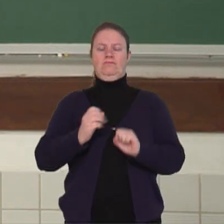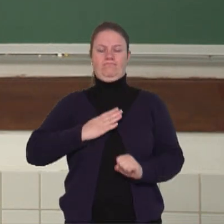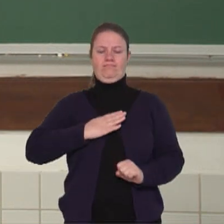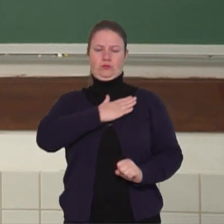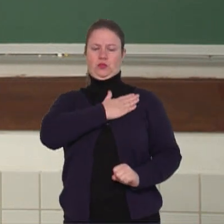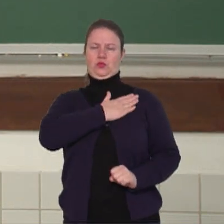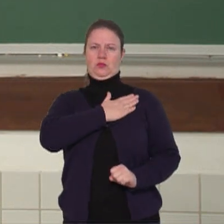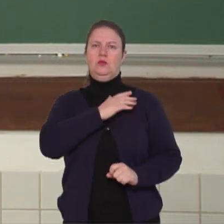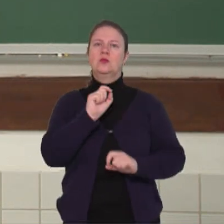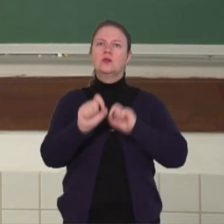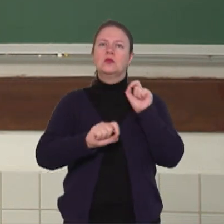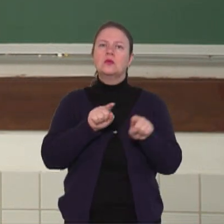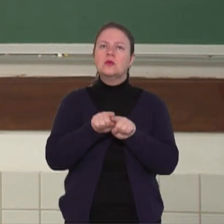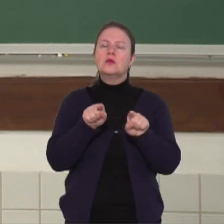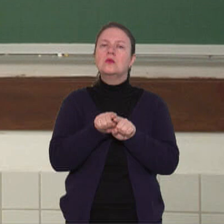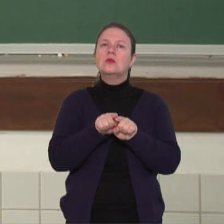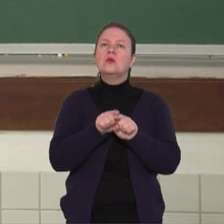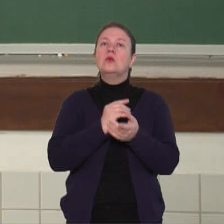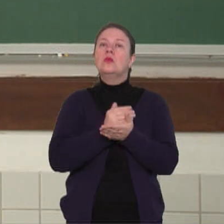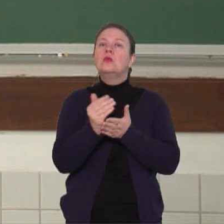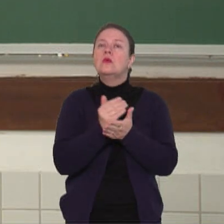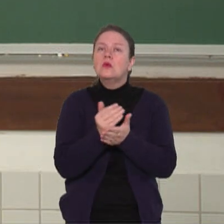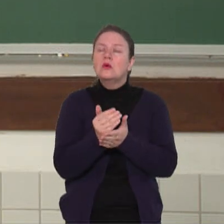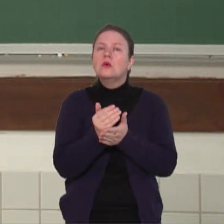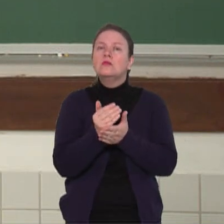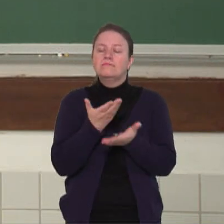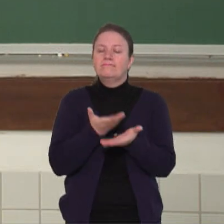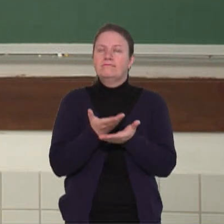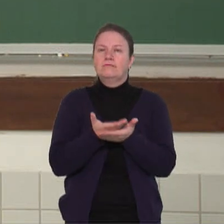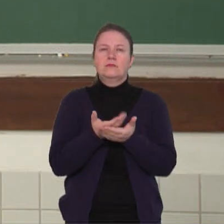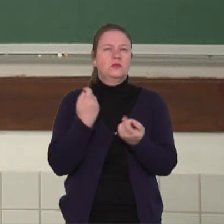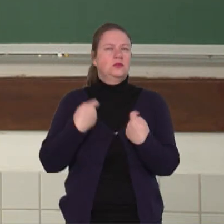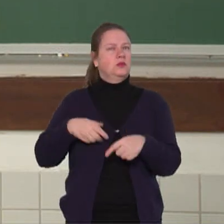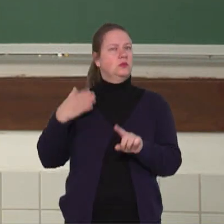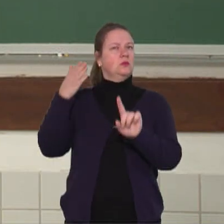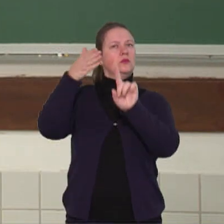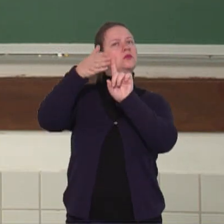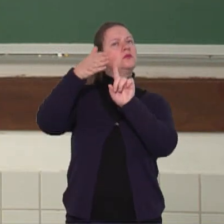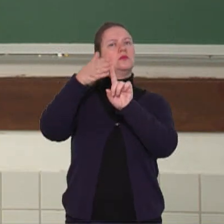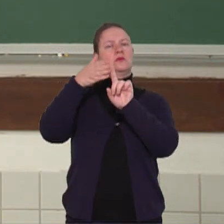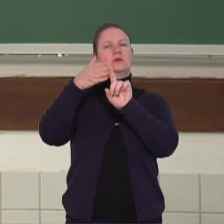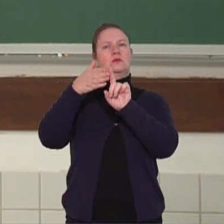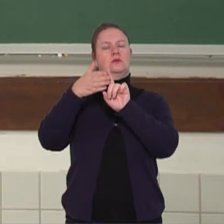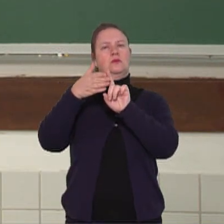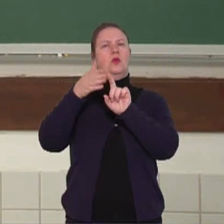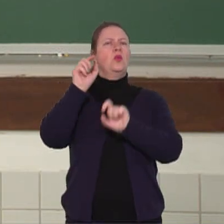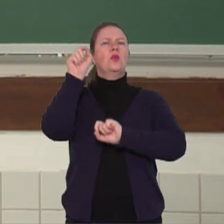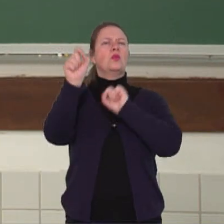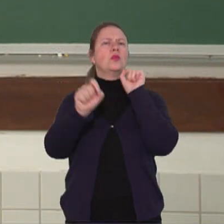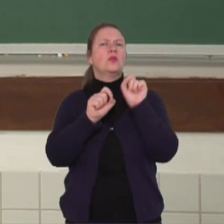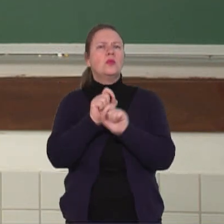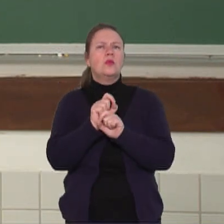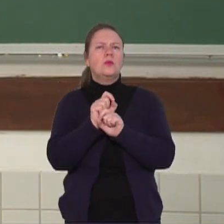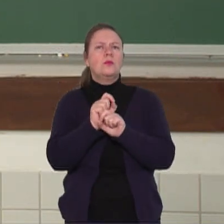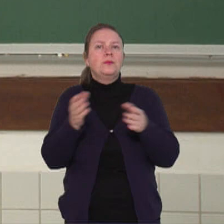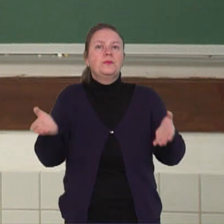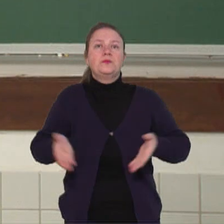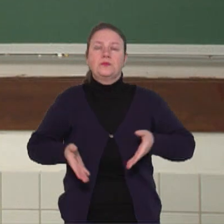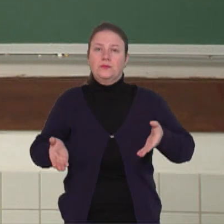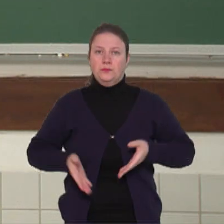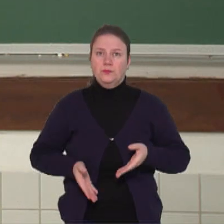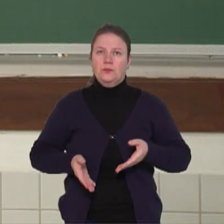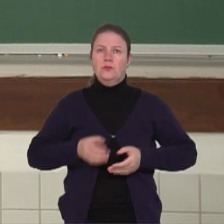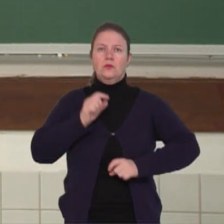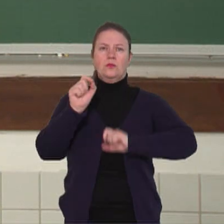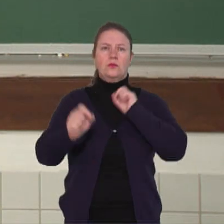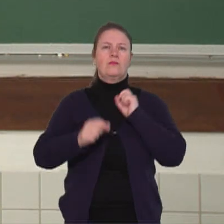como eu sempre falo no início da aula, a gente tem que ter um norte para a nossa aula. Então a gente vai ver agora qual é o objetivo dessa aula, O que a gente